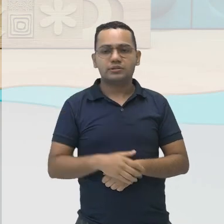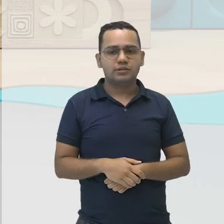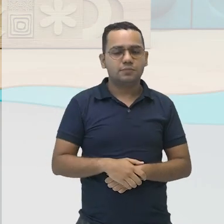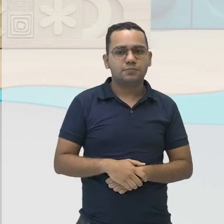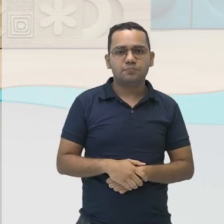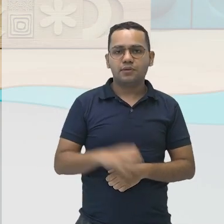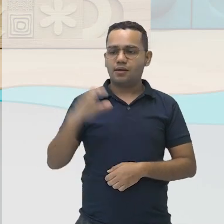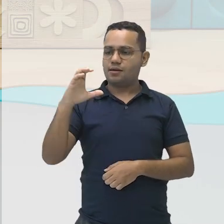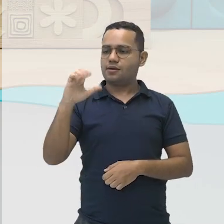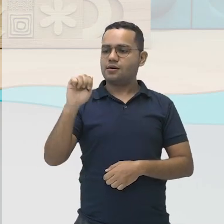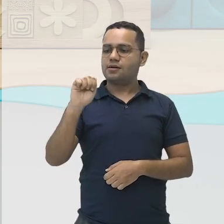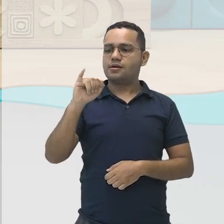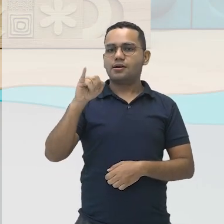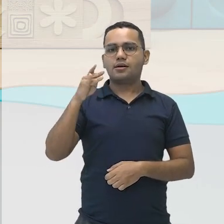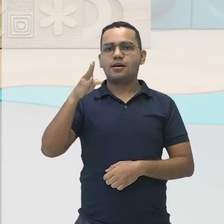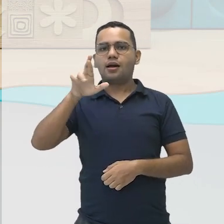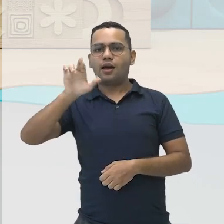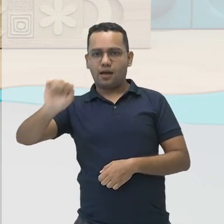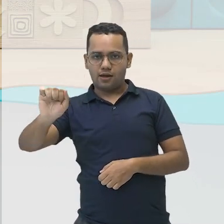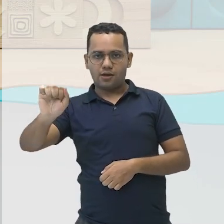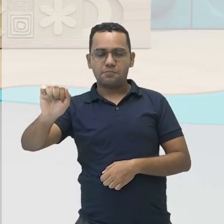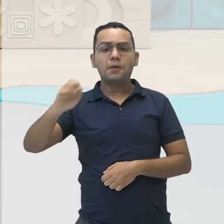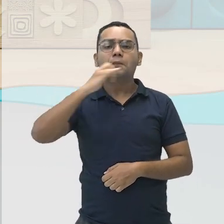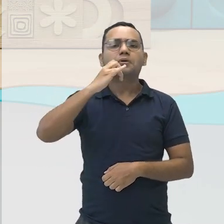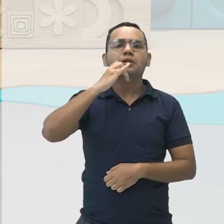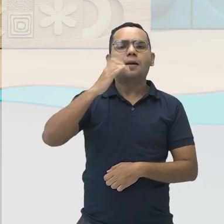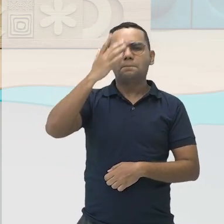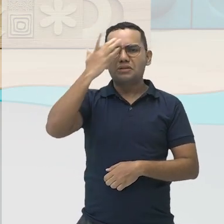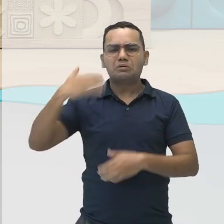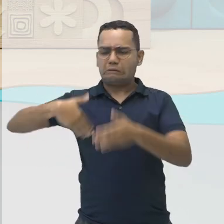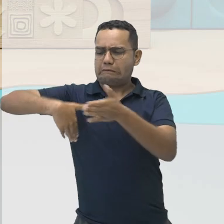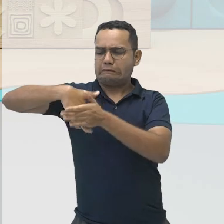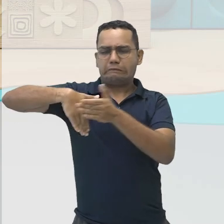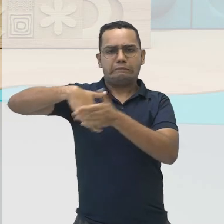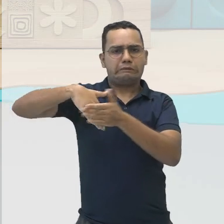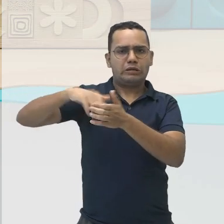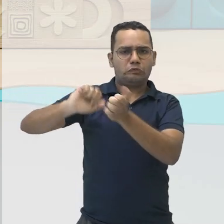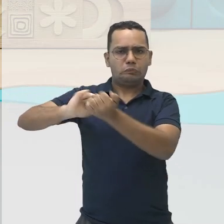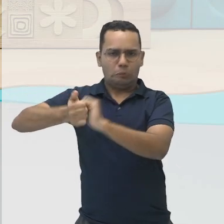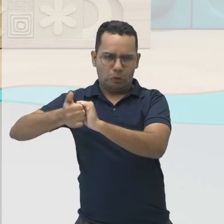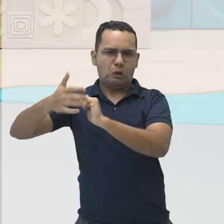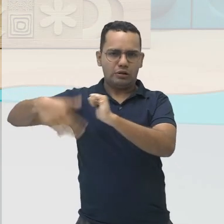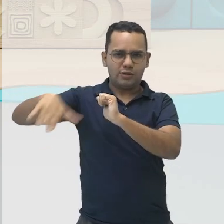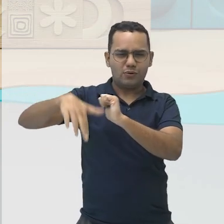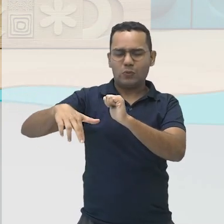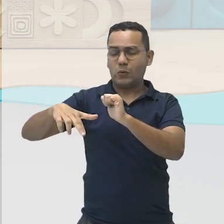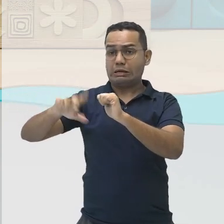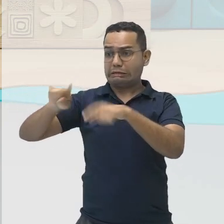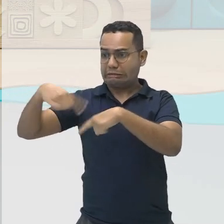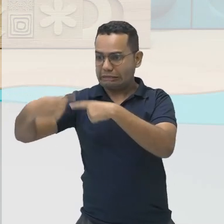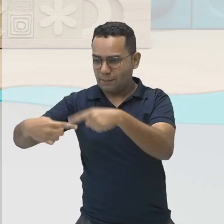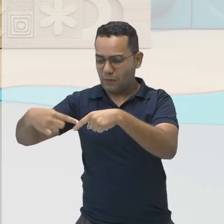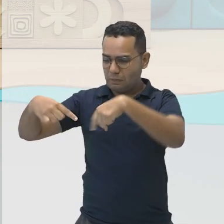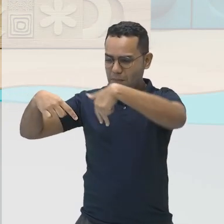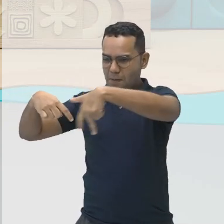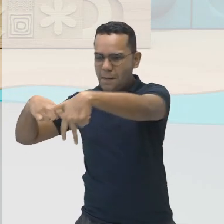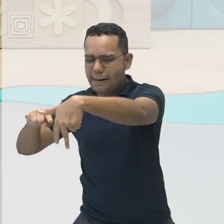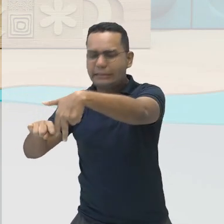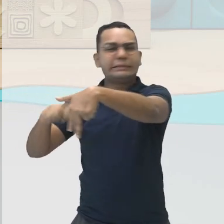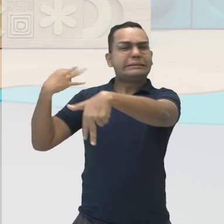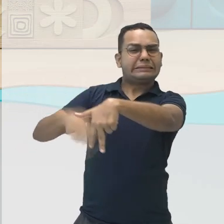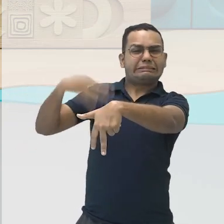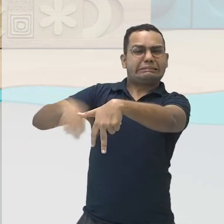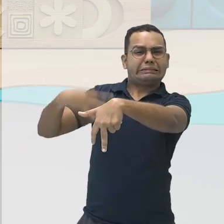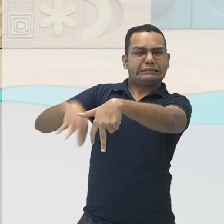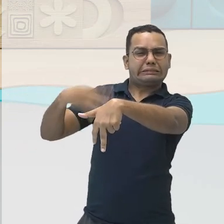cãibra, por exemplo, está jogando ali o seu futebol, o seu vôleizinho, aí do nada vem uma cãibra em você, ou então